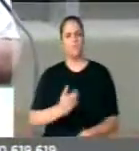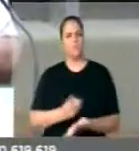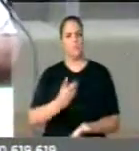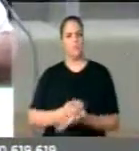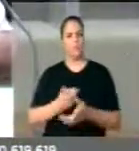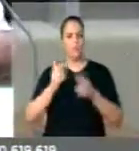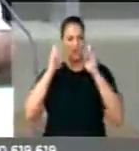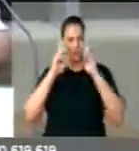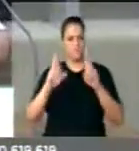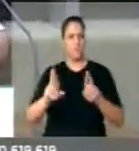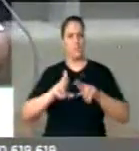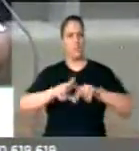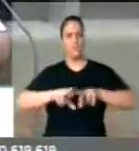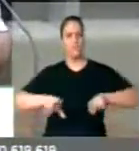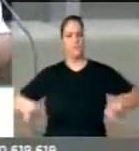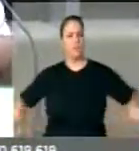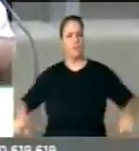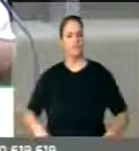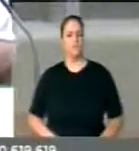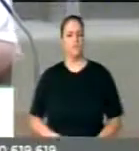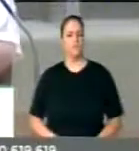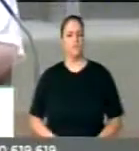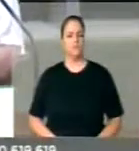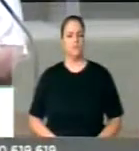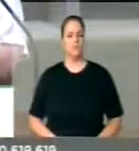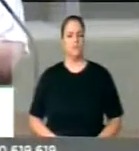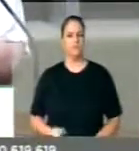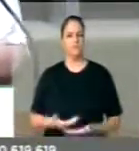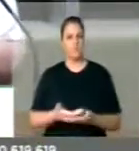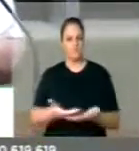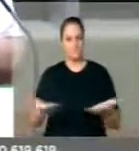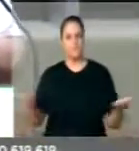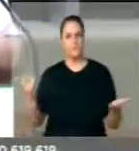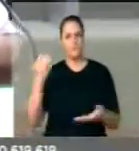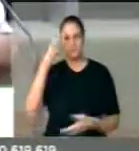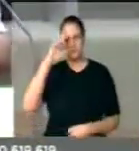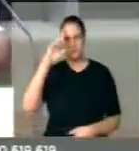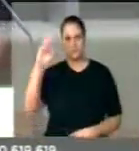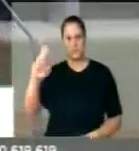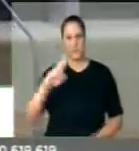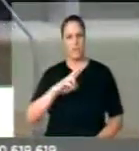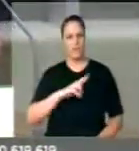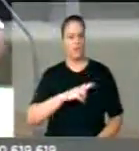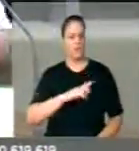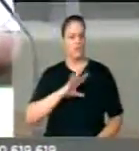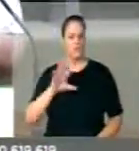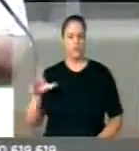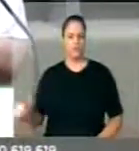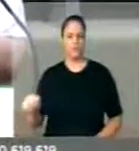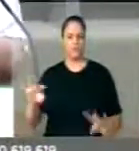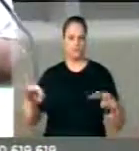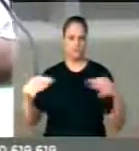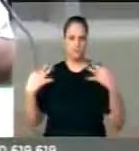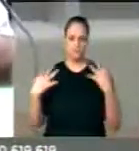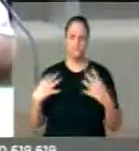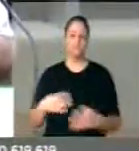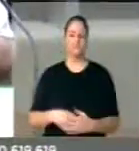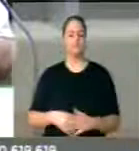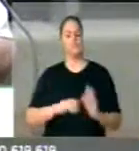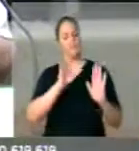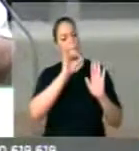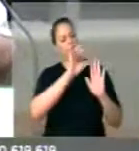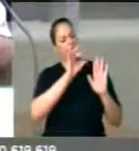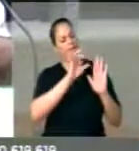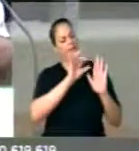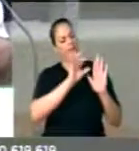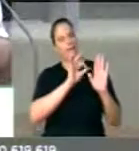diversidade. Senhoras, senhores deputados, telespectadores e internautas, esses pontos